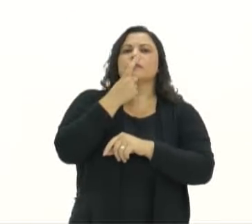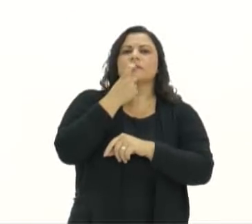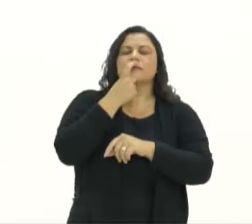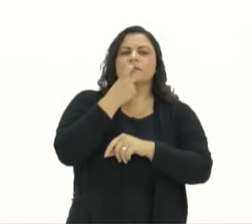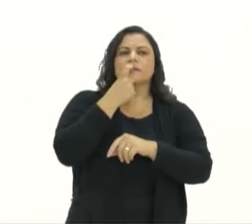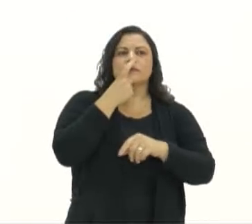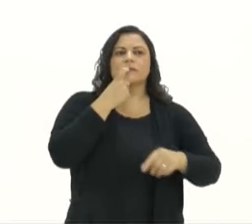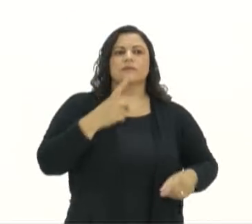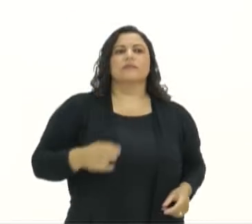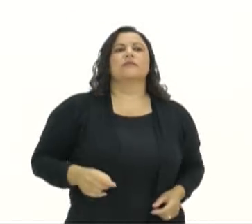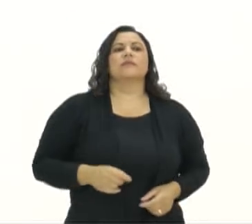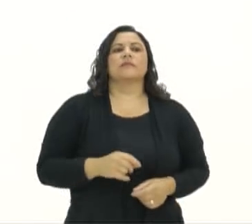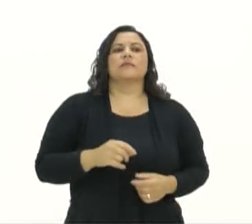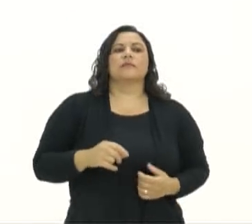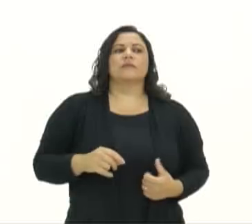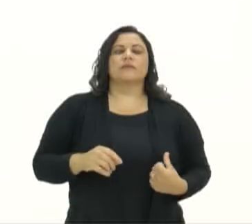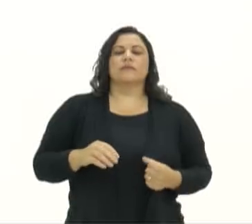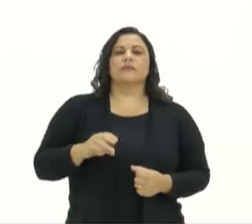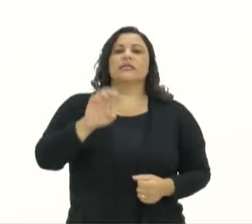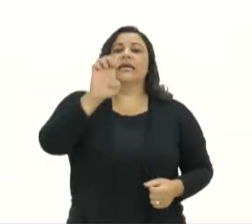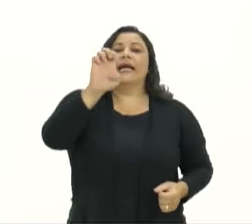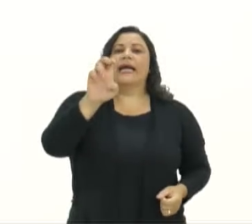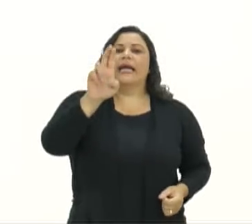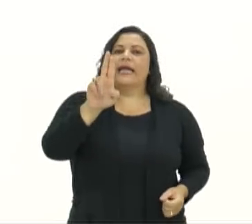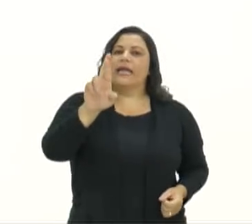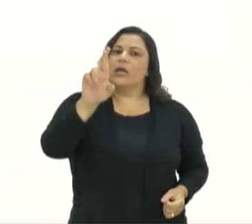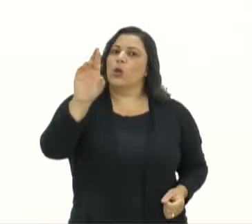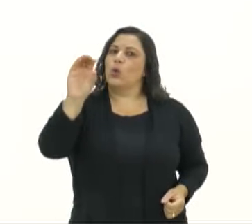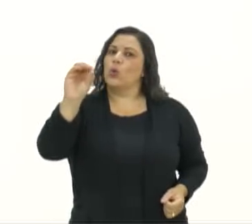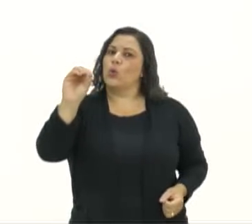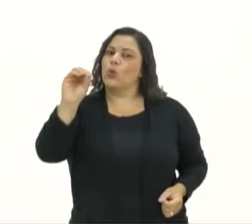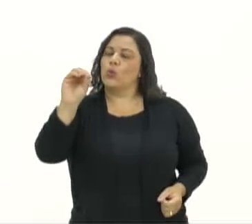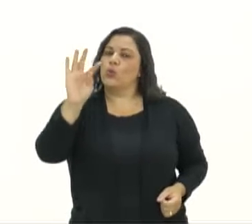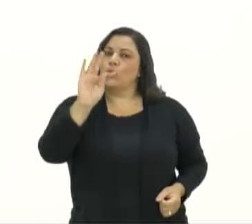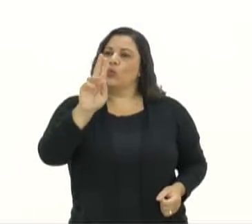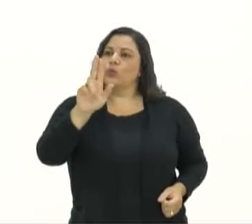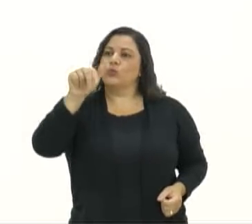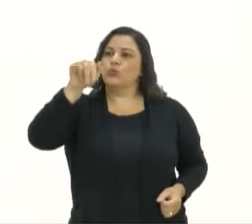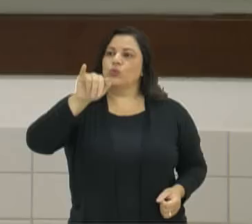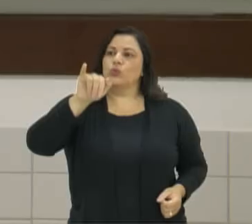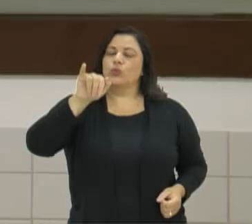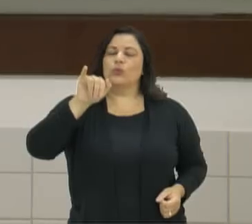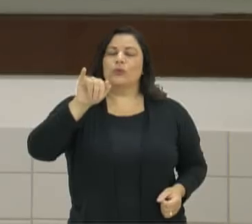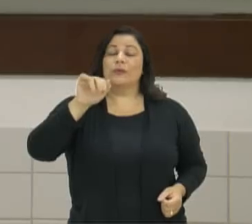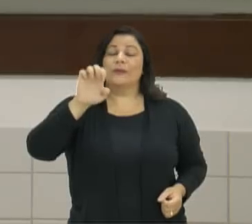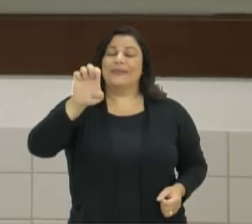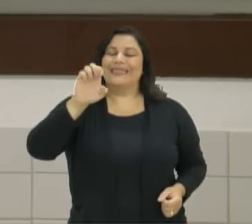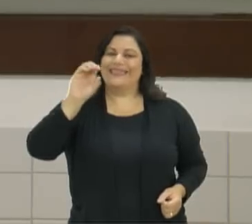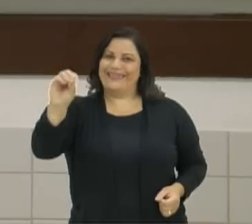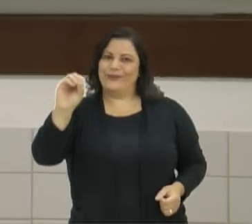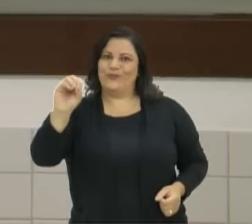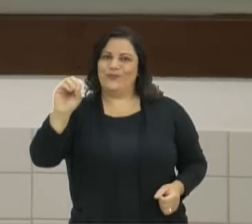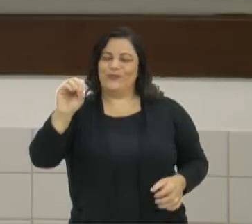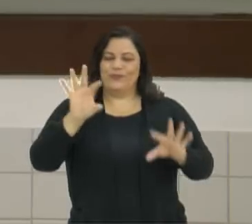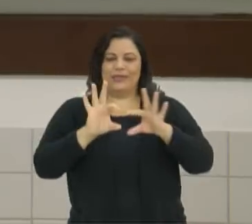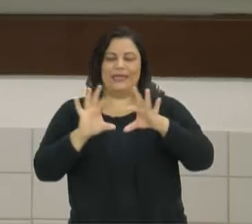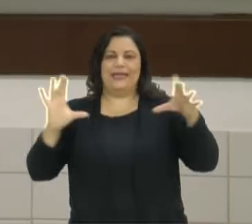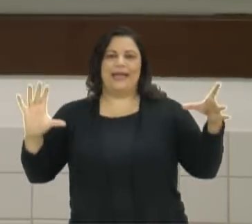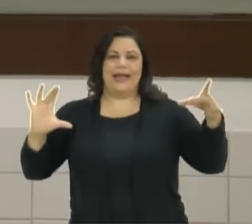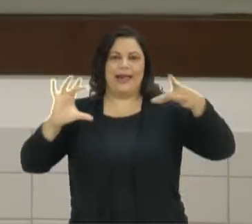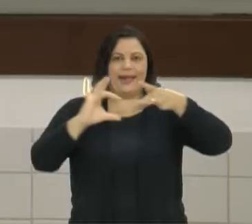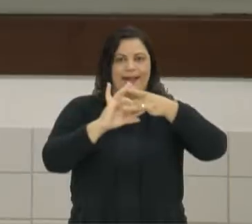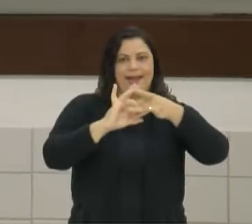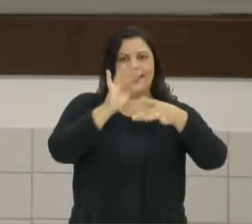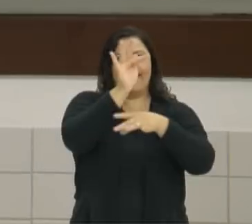aquele ali é o Eurotúnel, tá? Um túnel que passa por baixo do mar e liga a França à